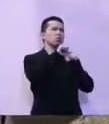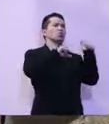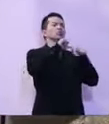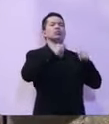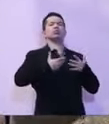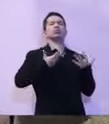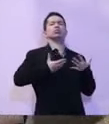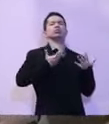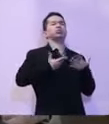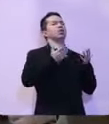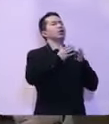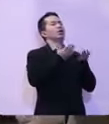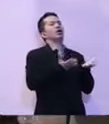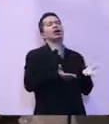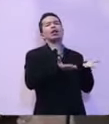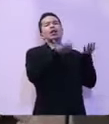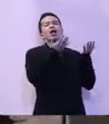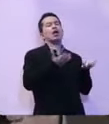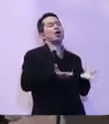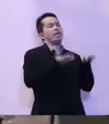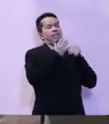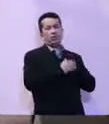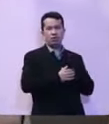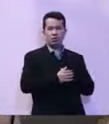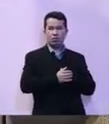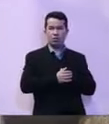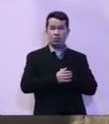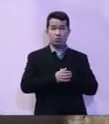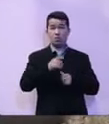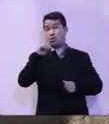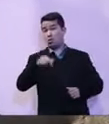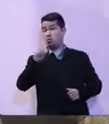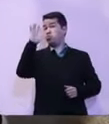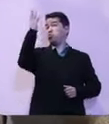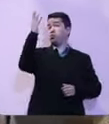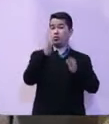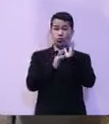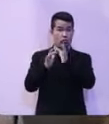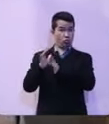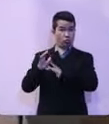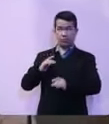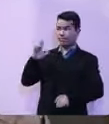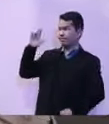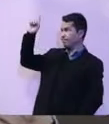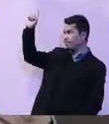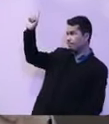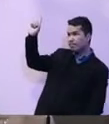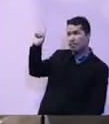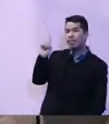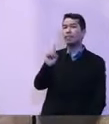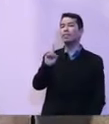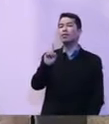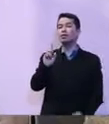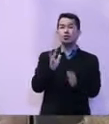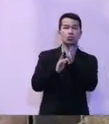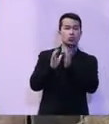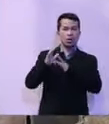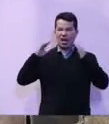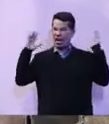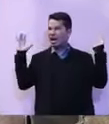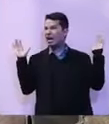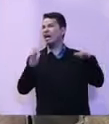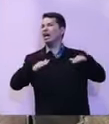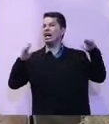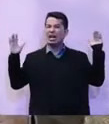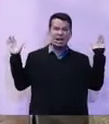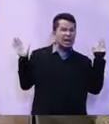sofremos. E ele fará isso quando o Senhor Jesus vier do céu e aparecer junto com os seus anjos poderosos, no meio